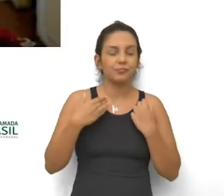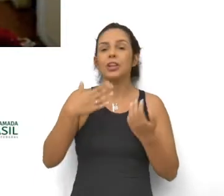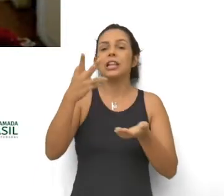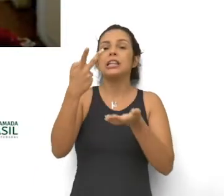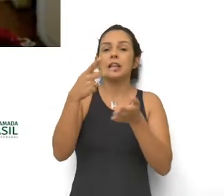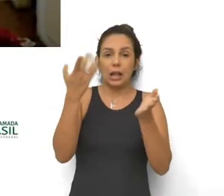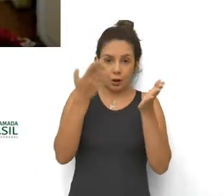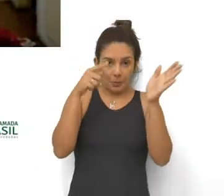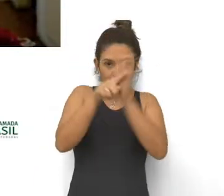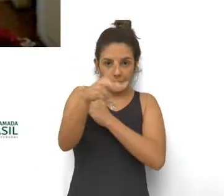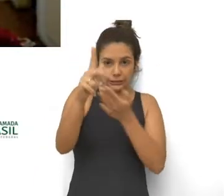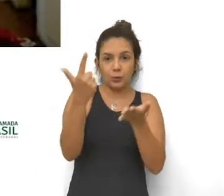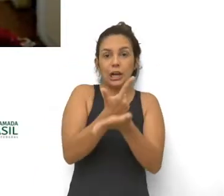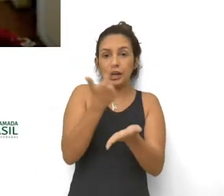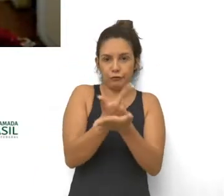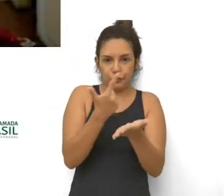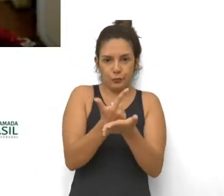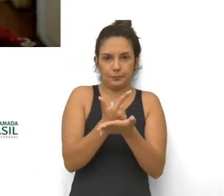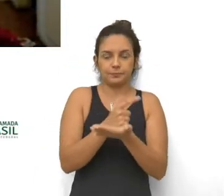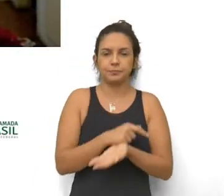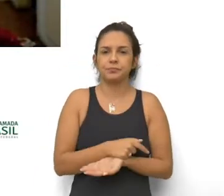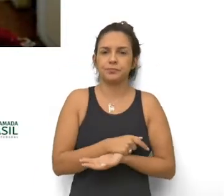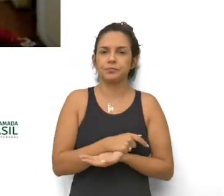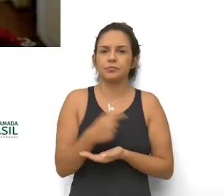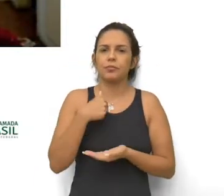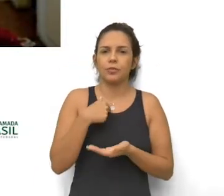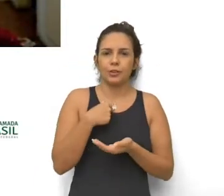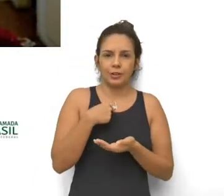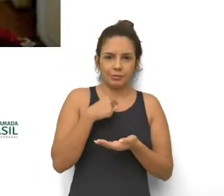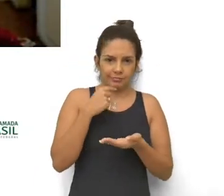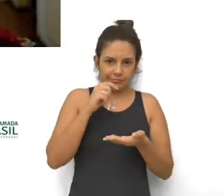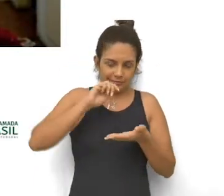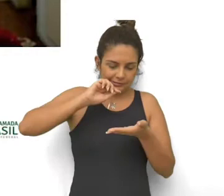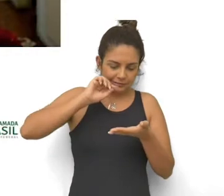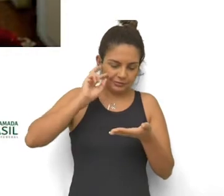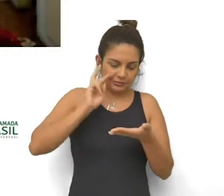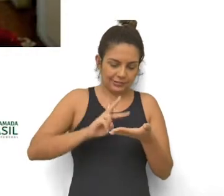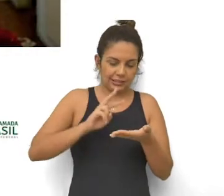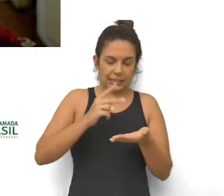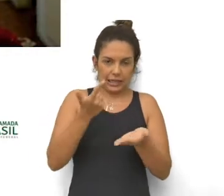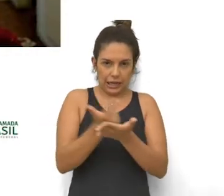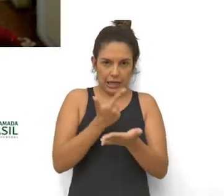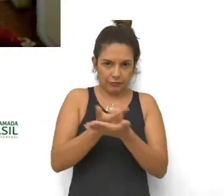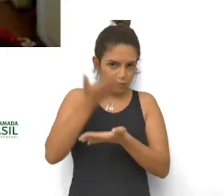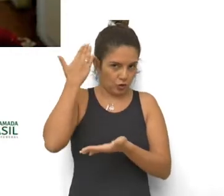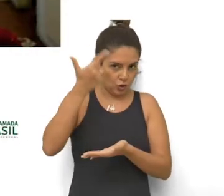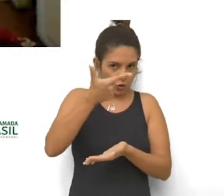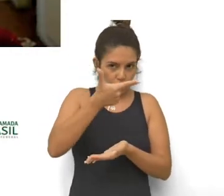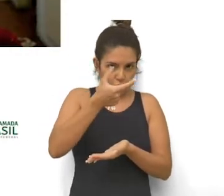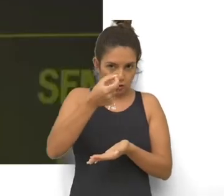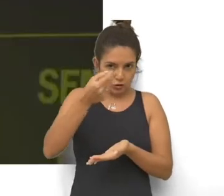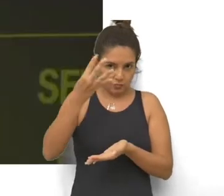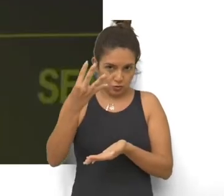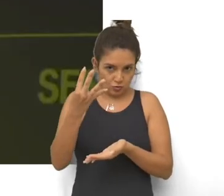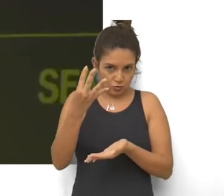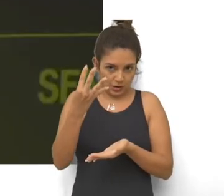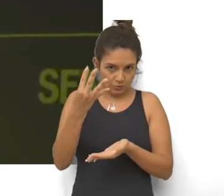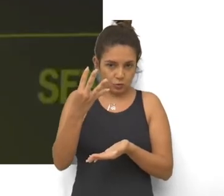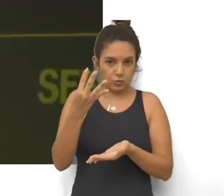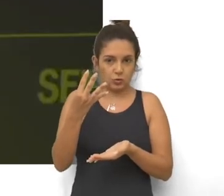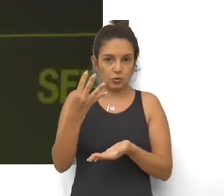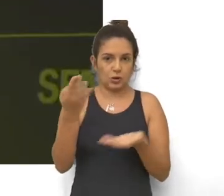livro. Eu tinha beliscado a edição de 2004, a primeira edição, mas não li